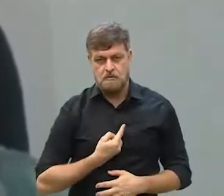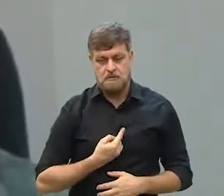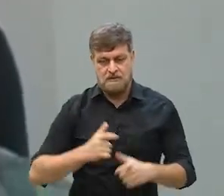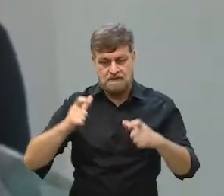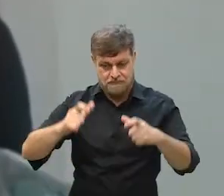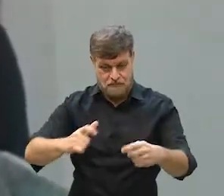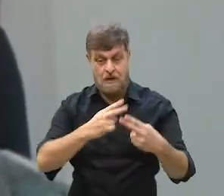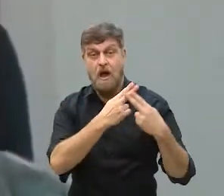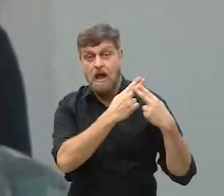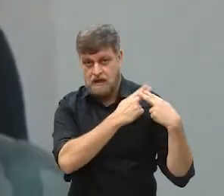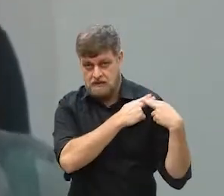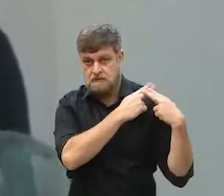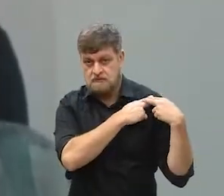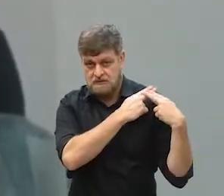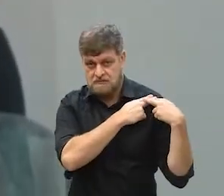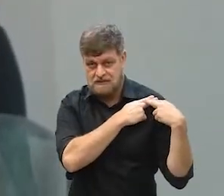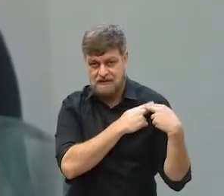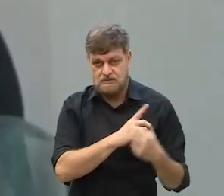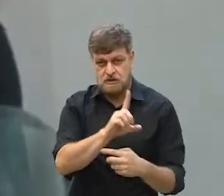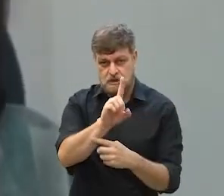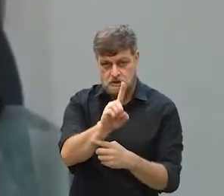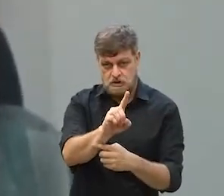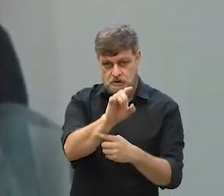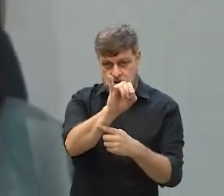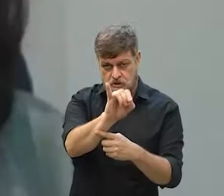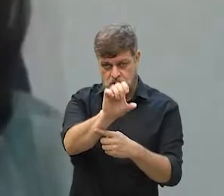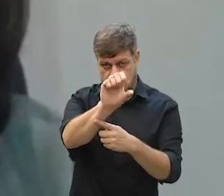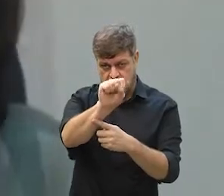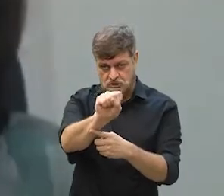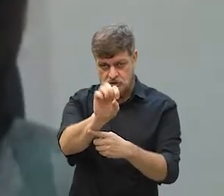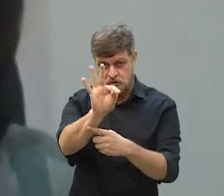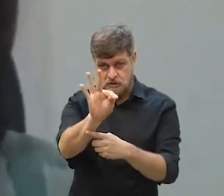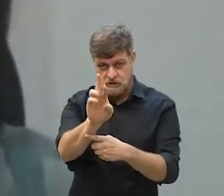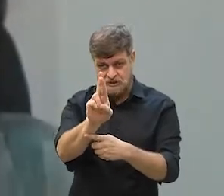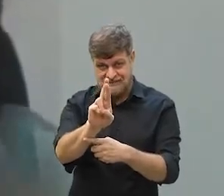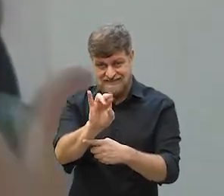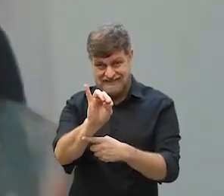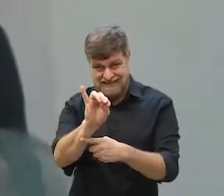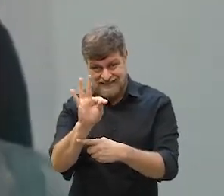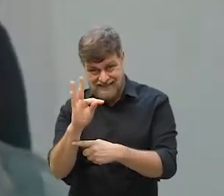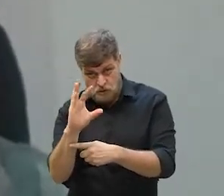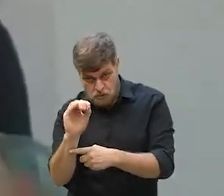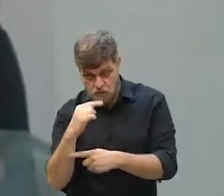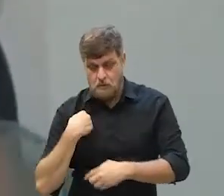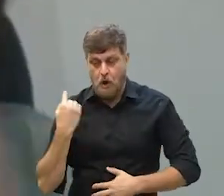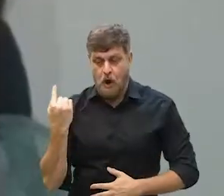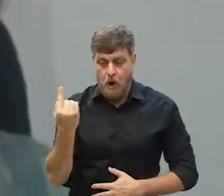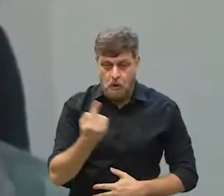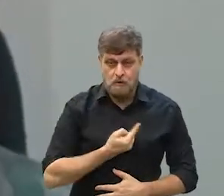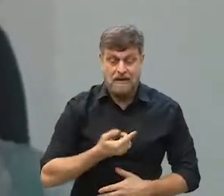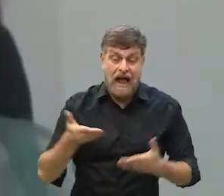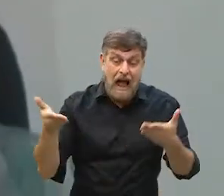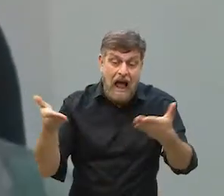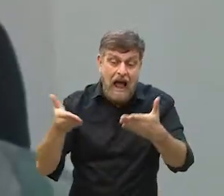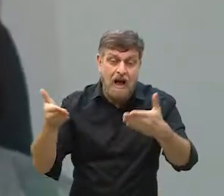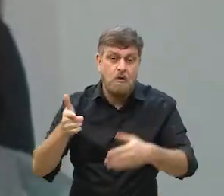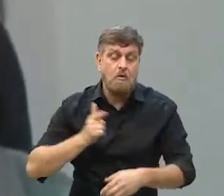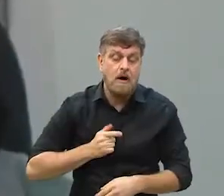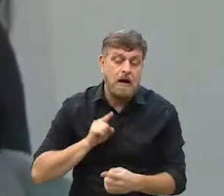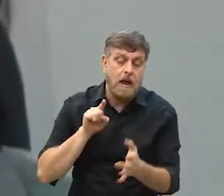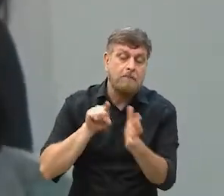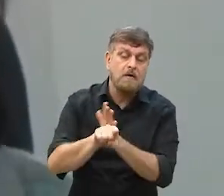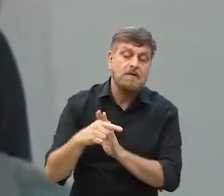a responsabilidade, né? Olha, somos importantes, nós somos um distrito. E agora, a questão que vem, qual é a